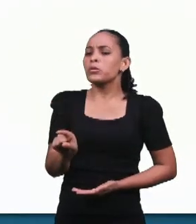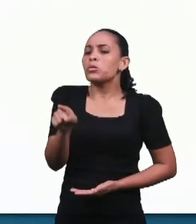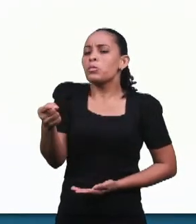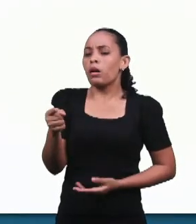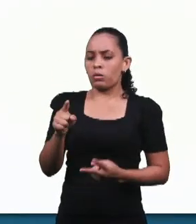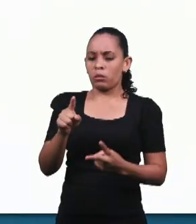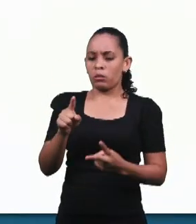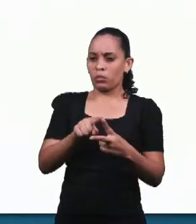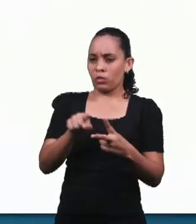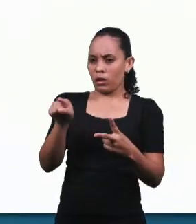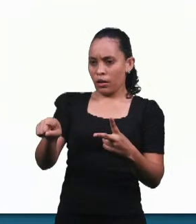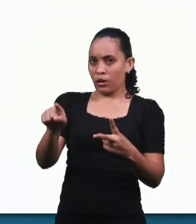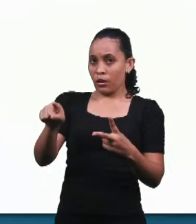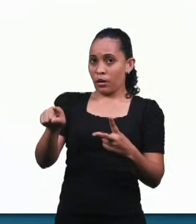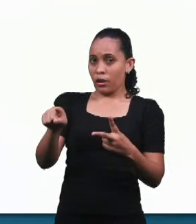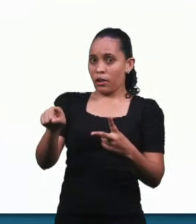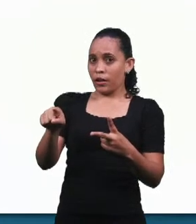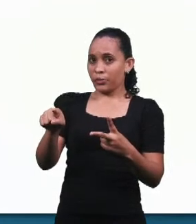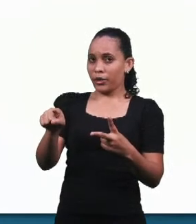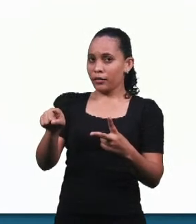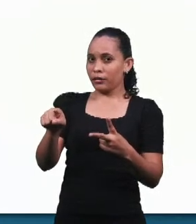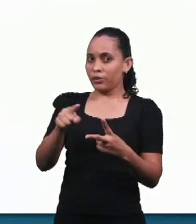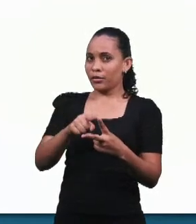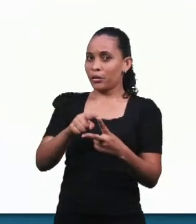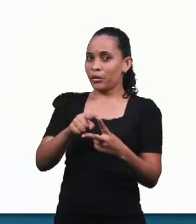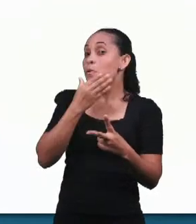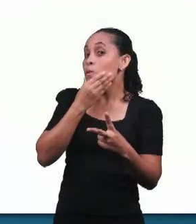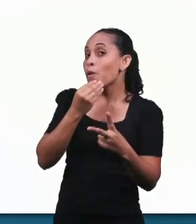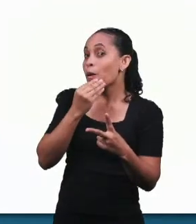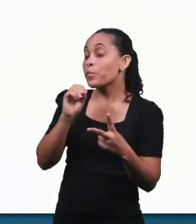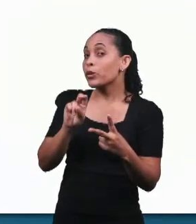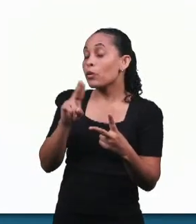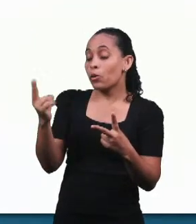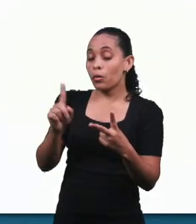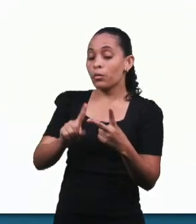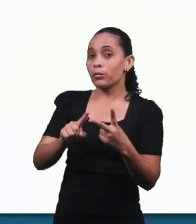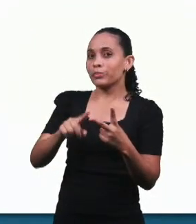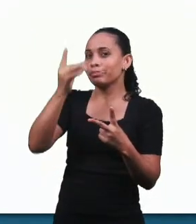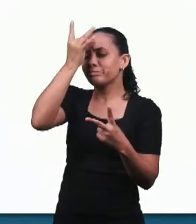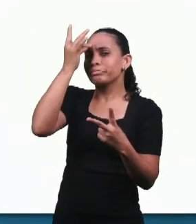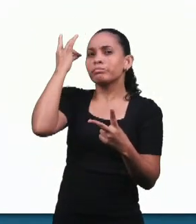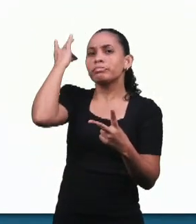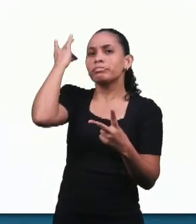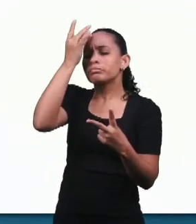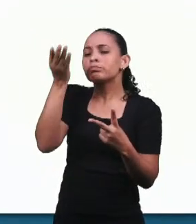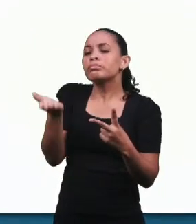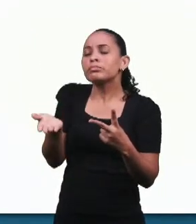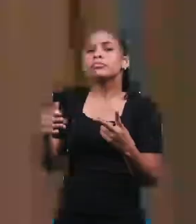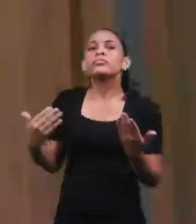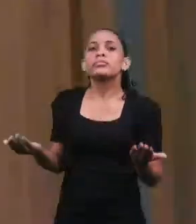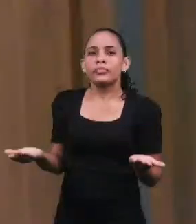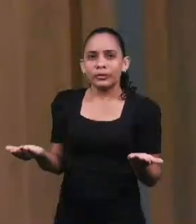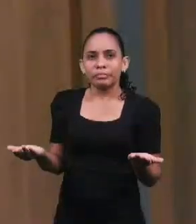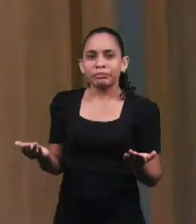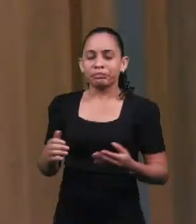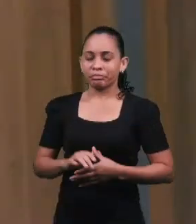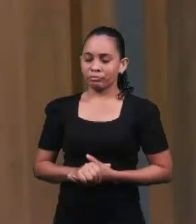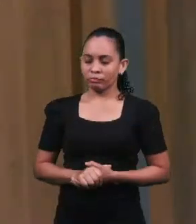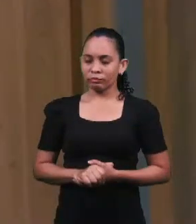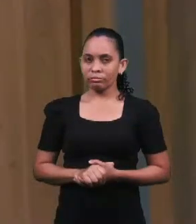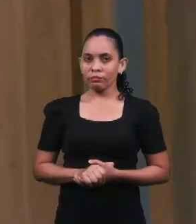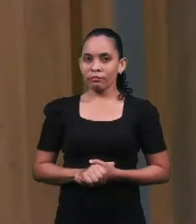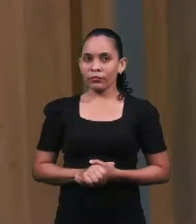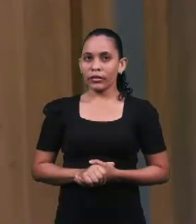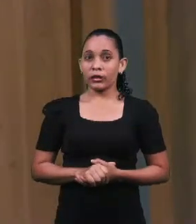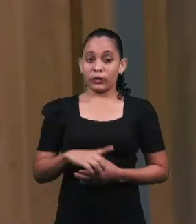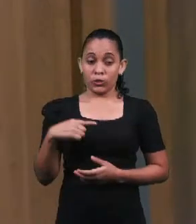o servo que foi usado, né, na parábola, ou mencionado na parábola, é o Espírito Santo. Então está ali a figura, né?